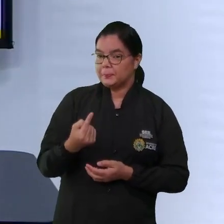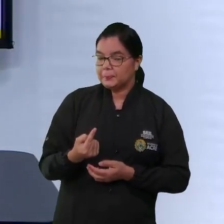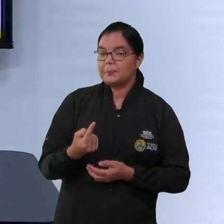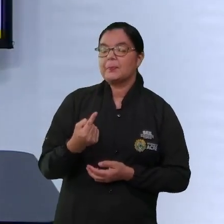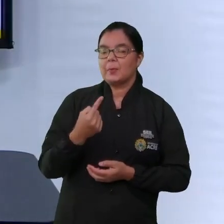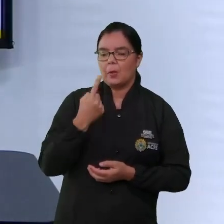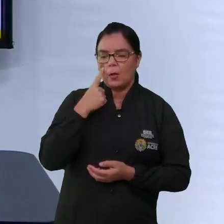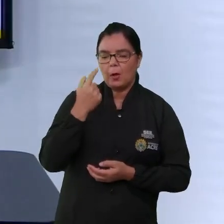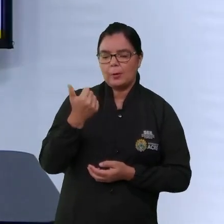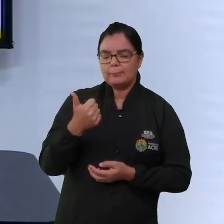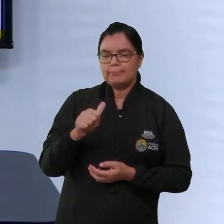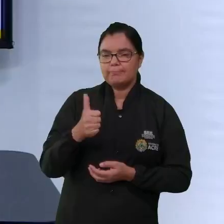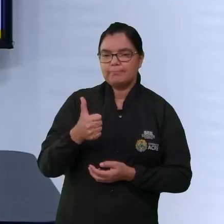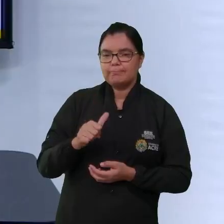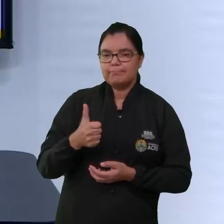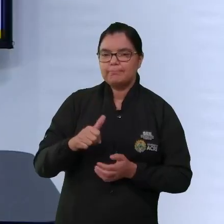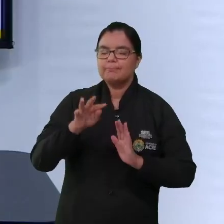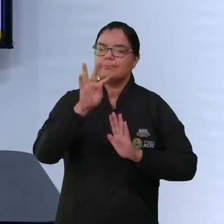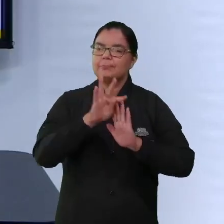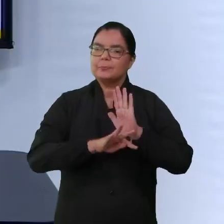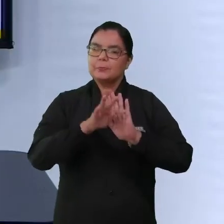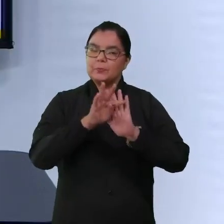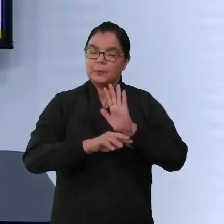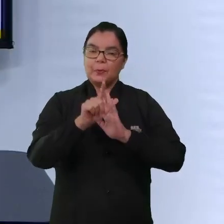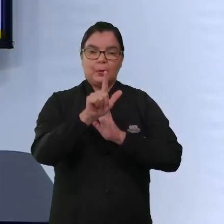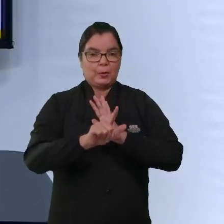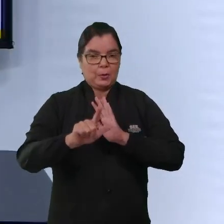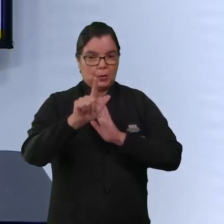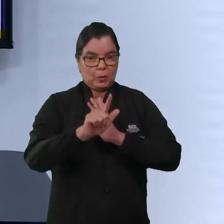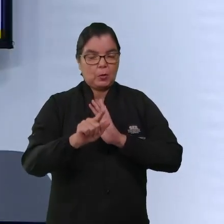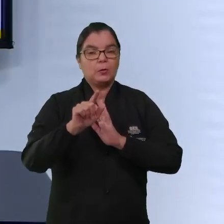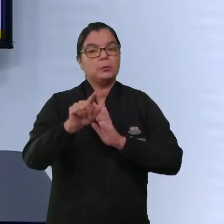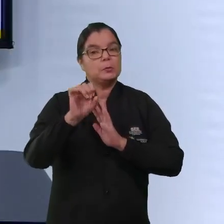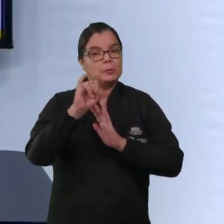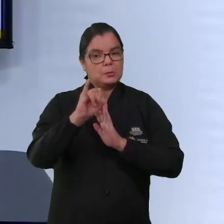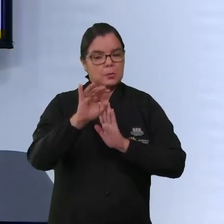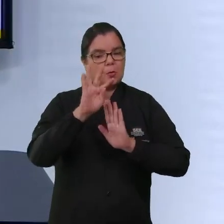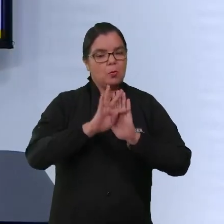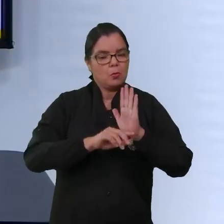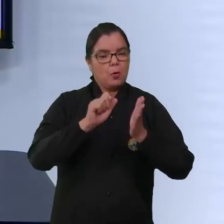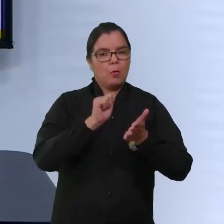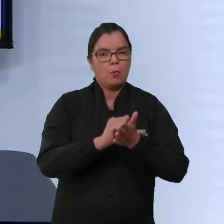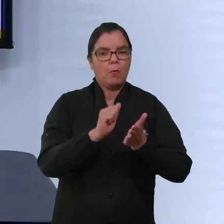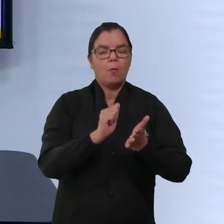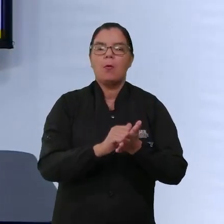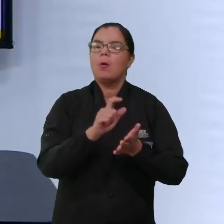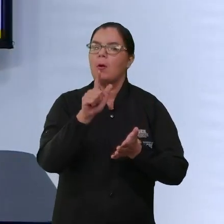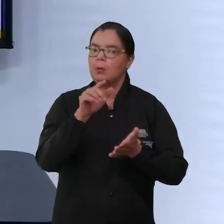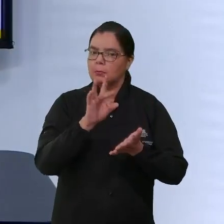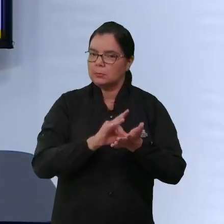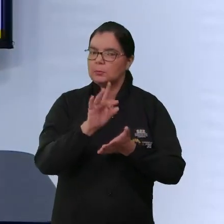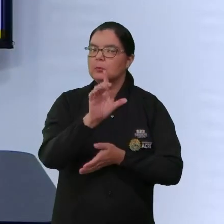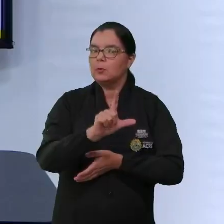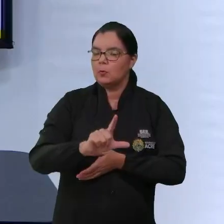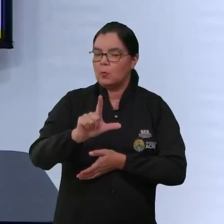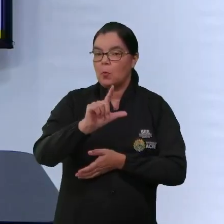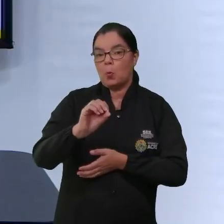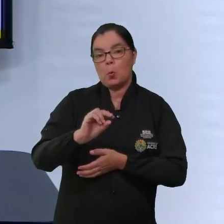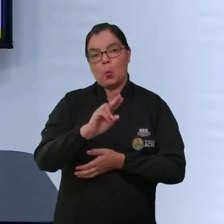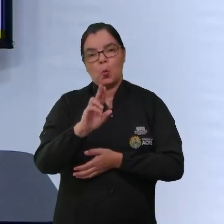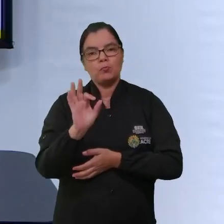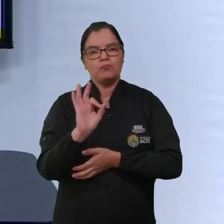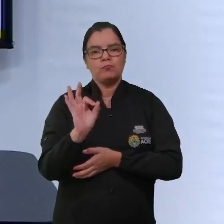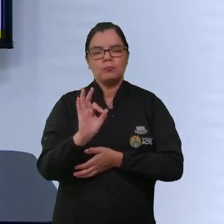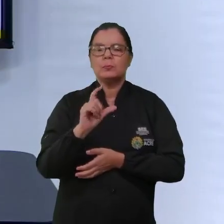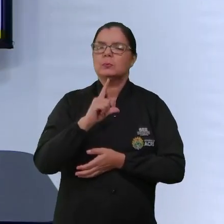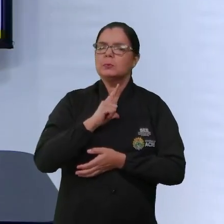a análise do texto literário, que mostra que se aquele texto produzido é de fato uma literatura ou não, se